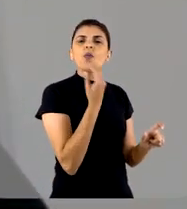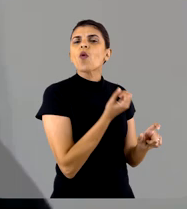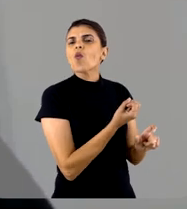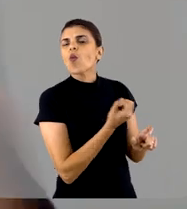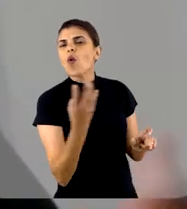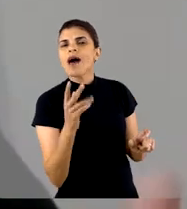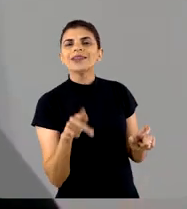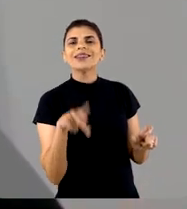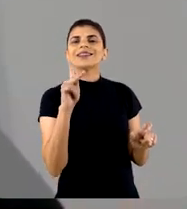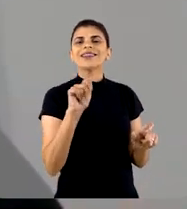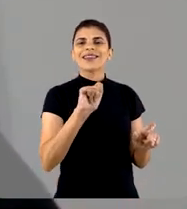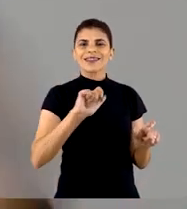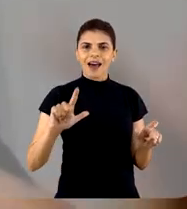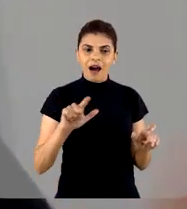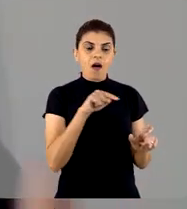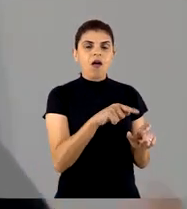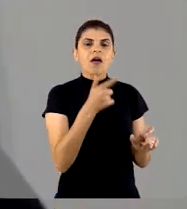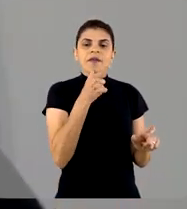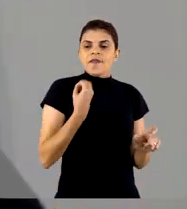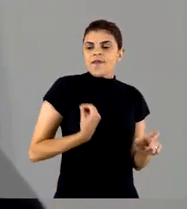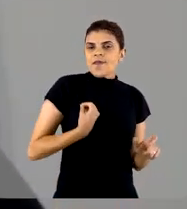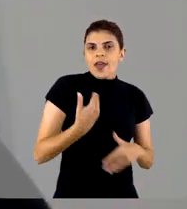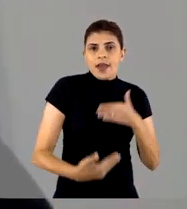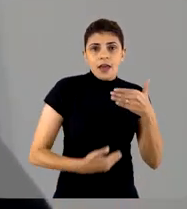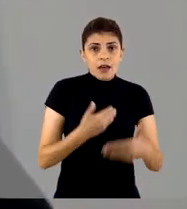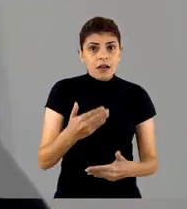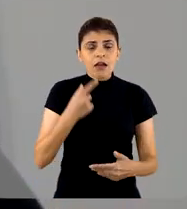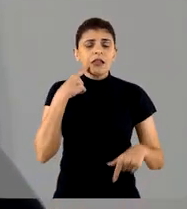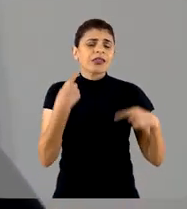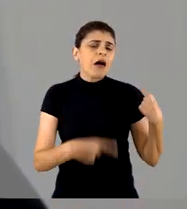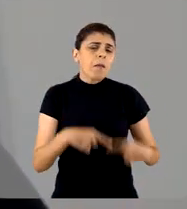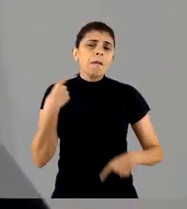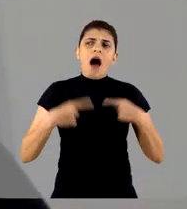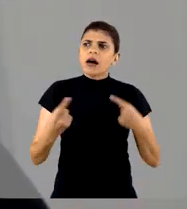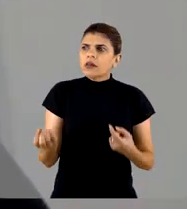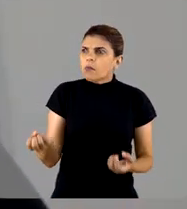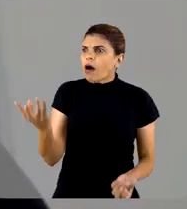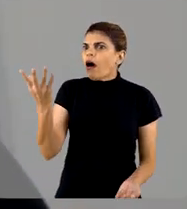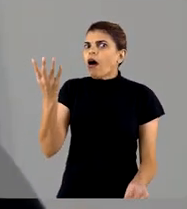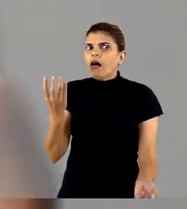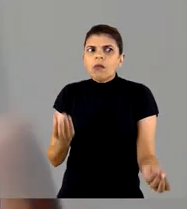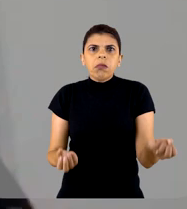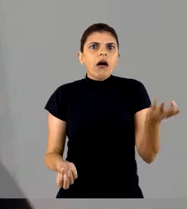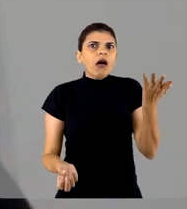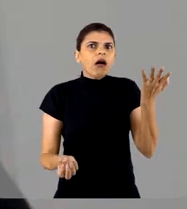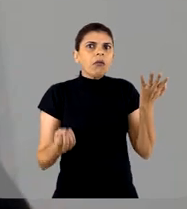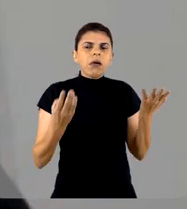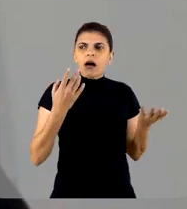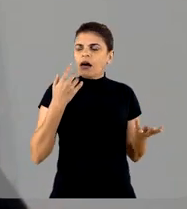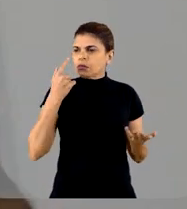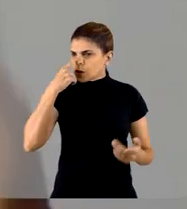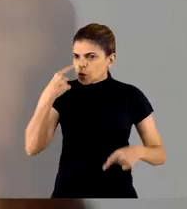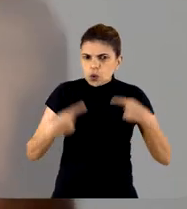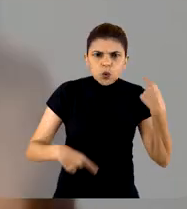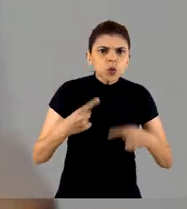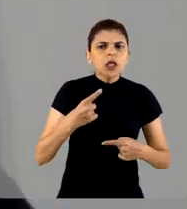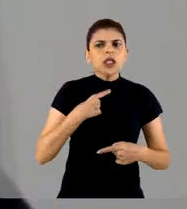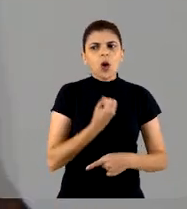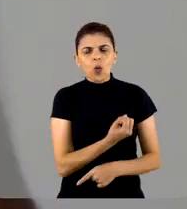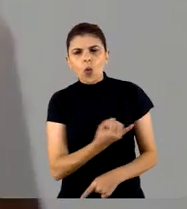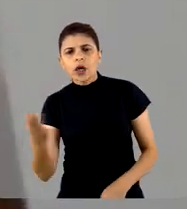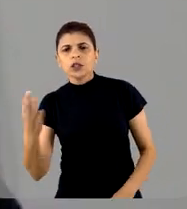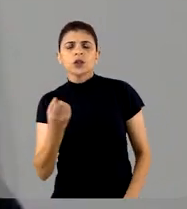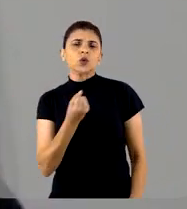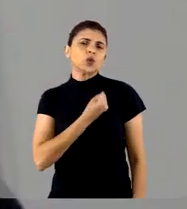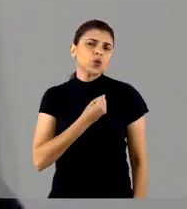pessoa poder viver de forma plena, esses debates eles começam a ficar mais técnicos, né? Começa a ter os números,